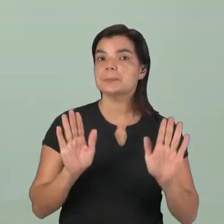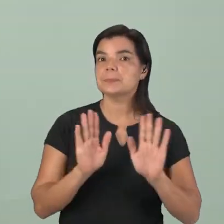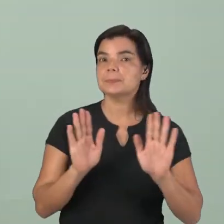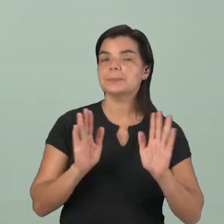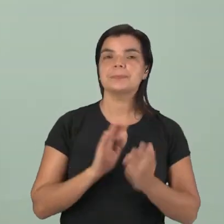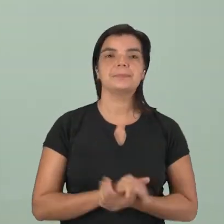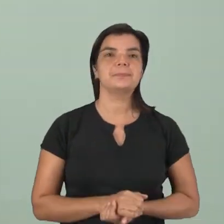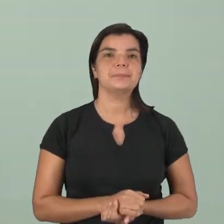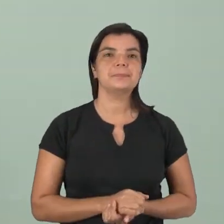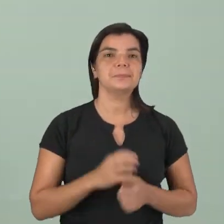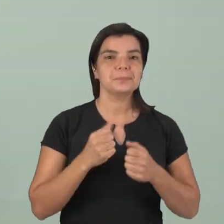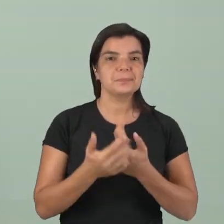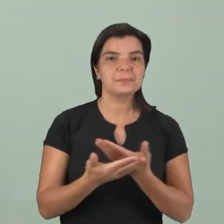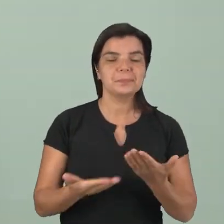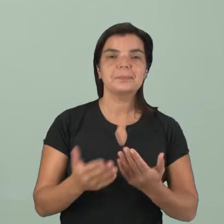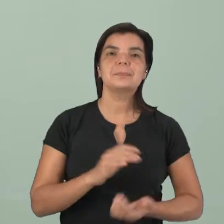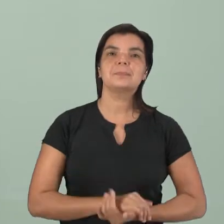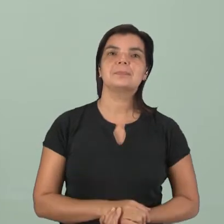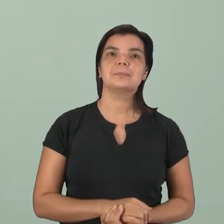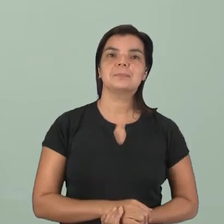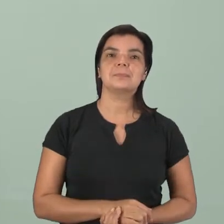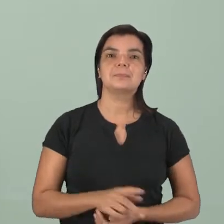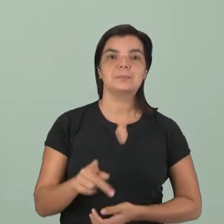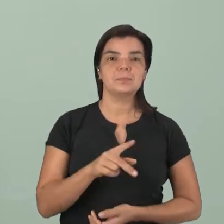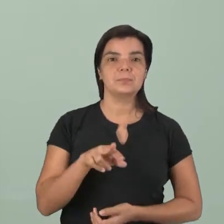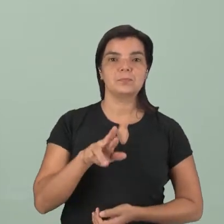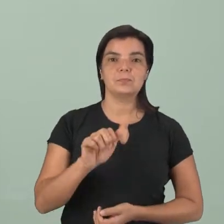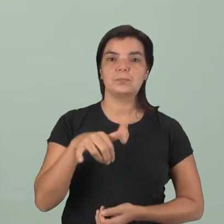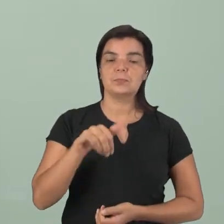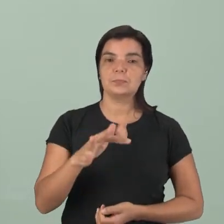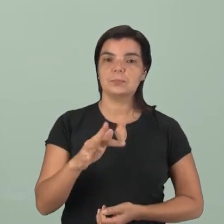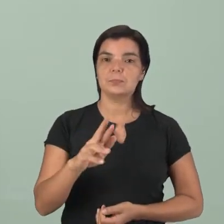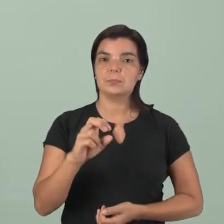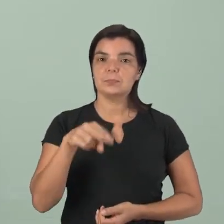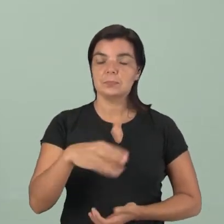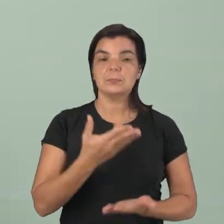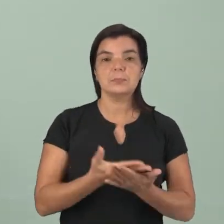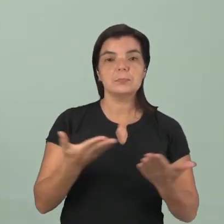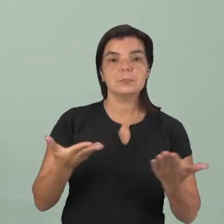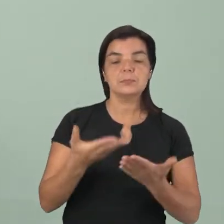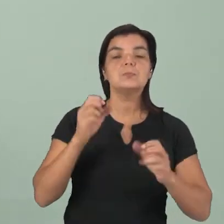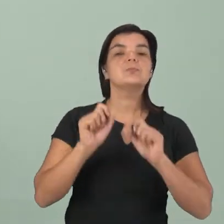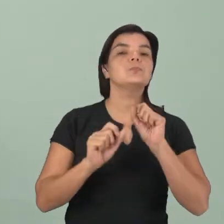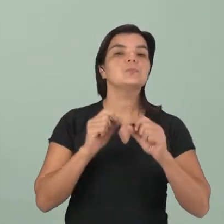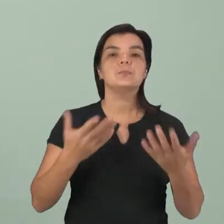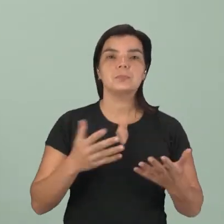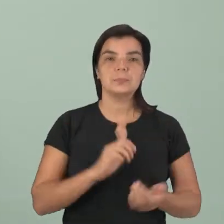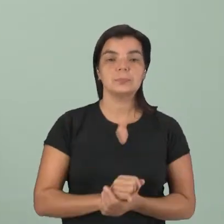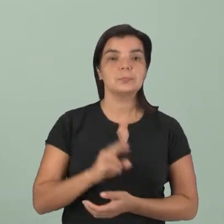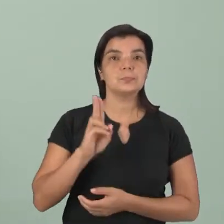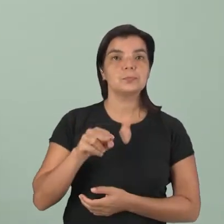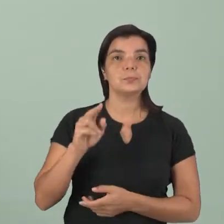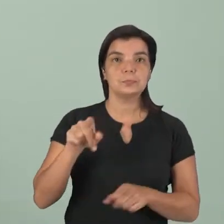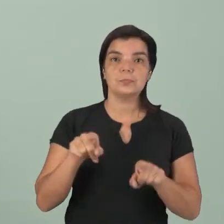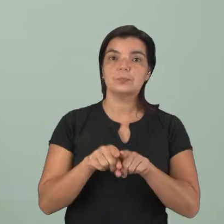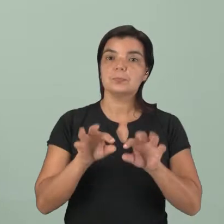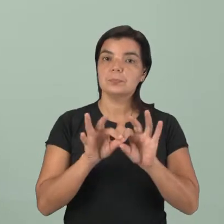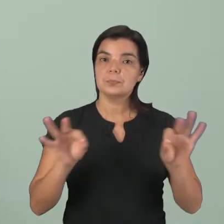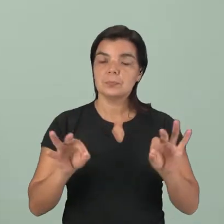Olá, pessoal, tudo bem com vocês? Aqui é o professor Raifran e na aula de hoje vamos falar sobre unidade, medida